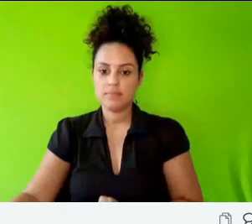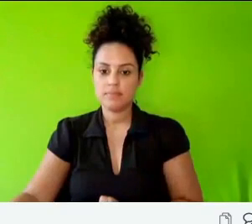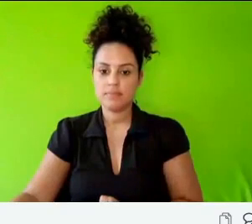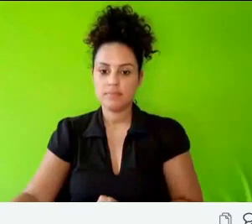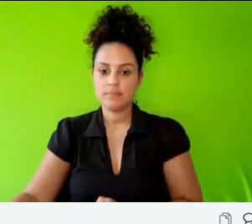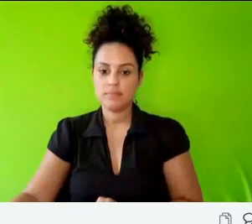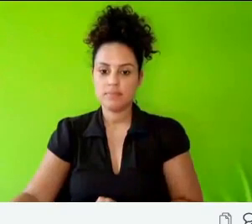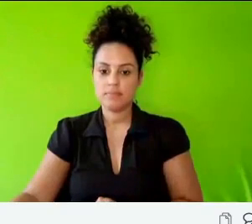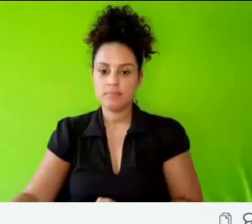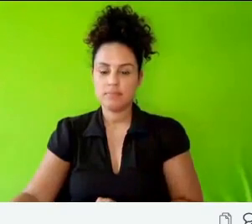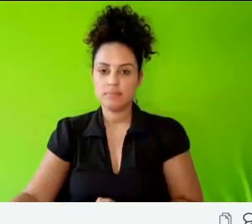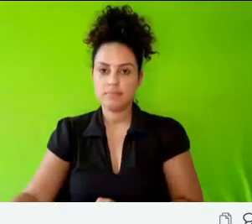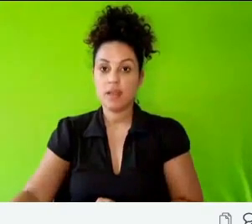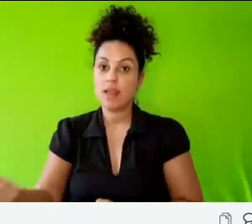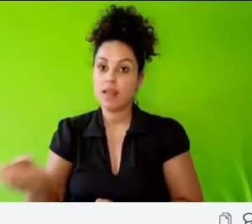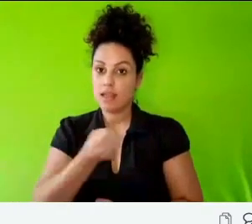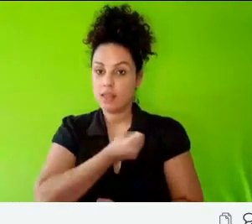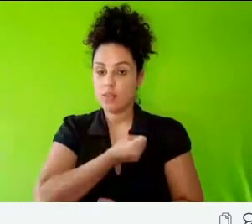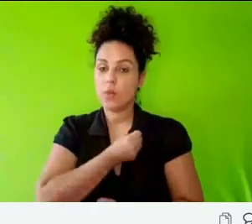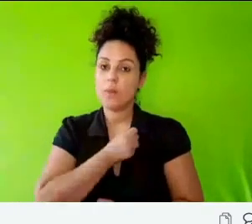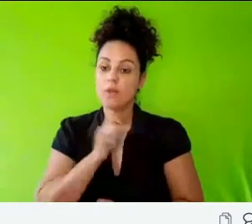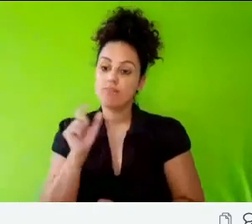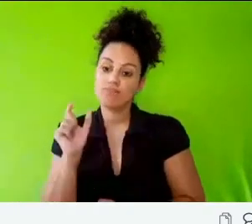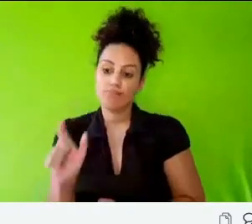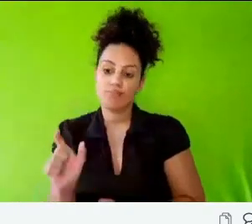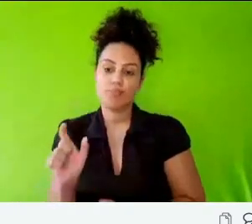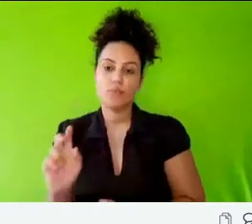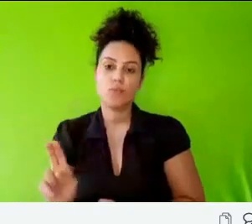número da semente utilizada.